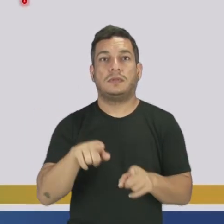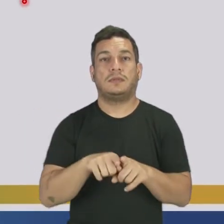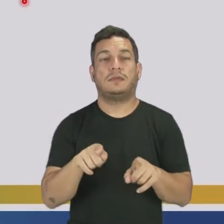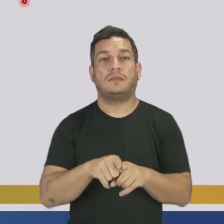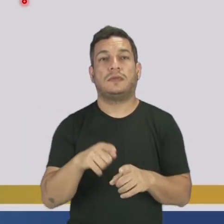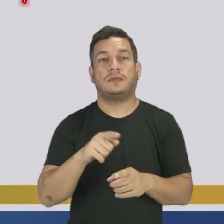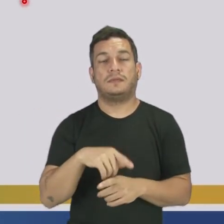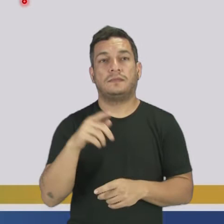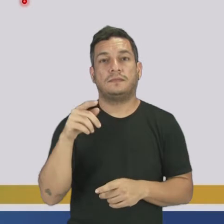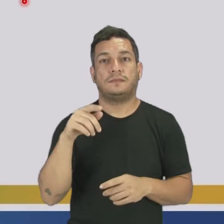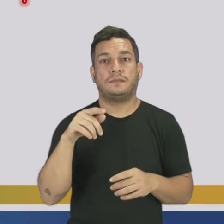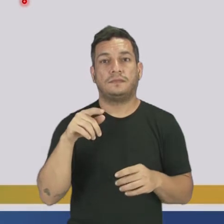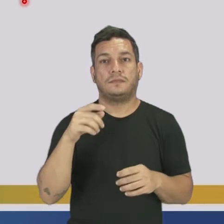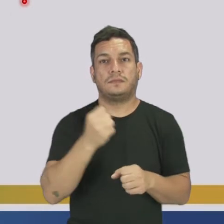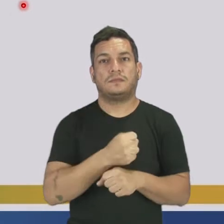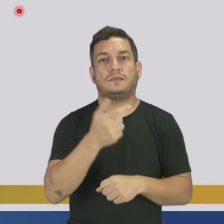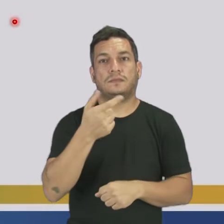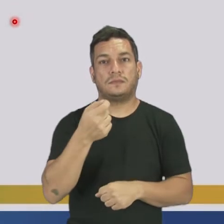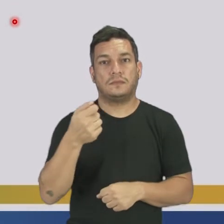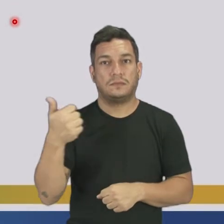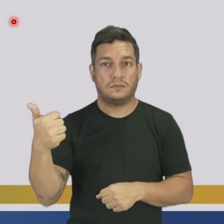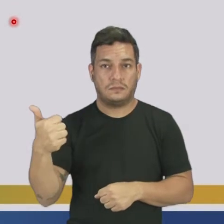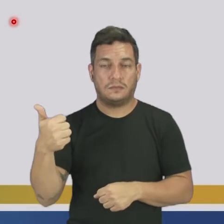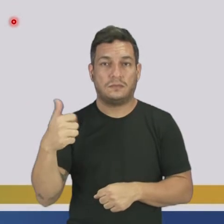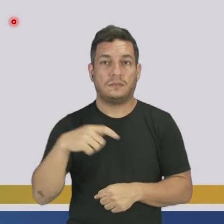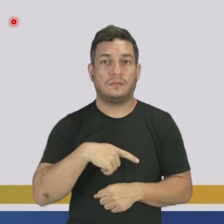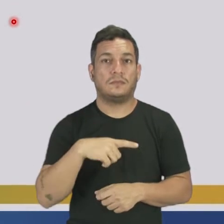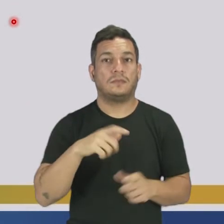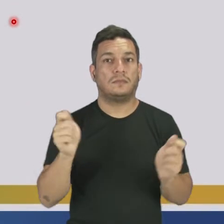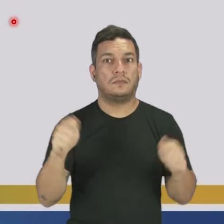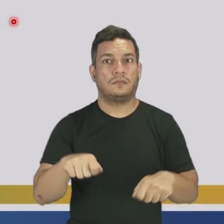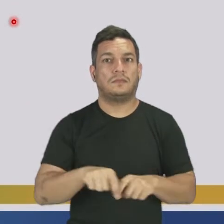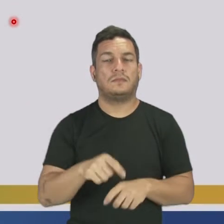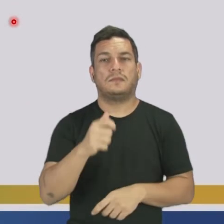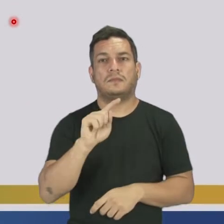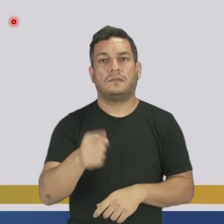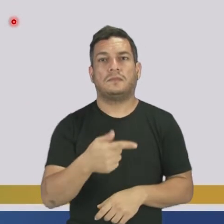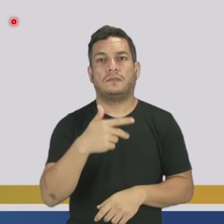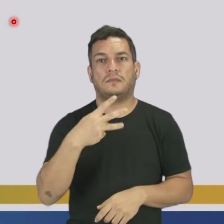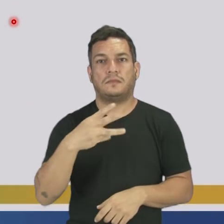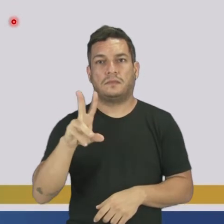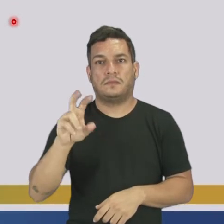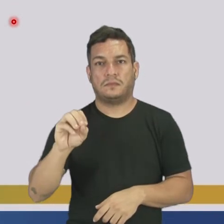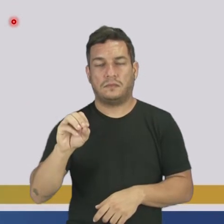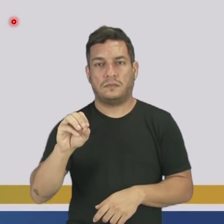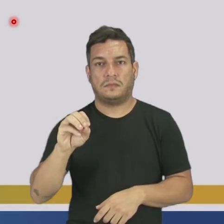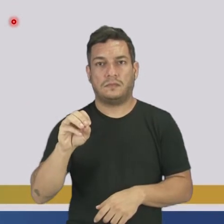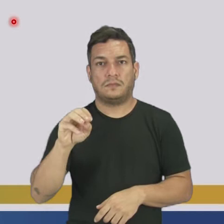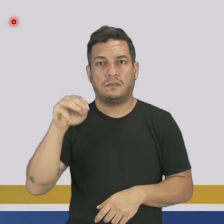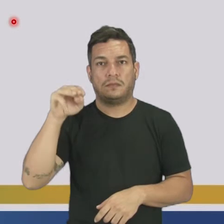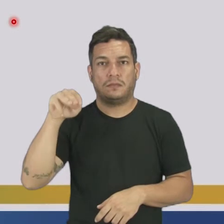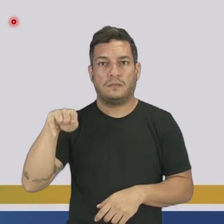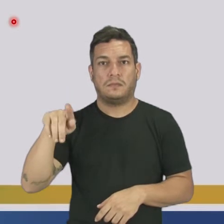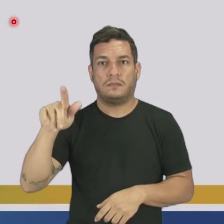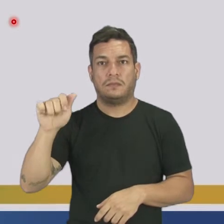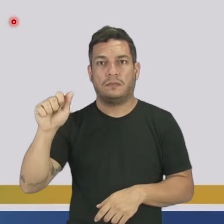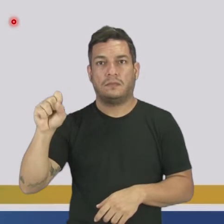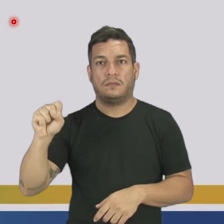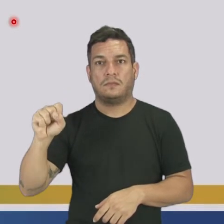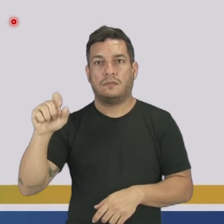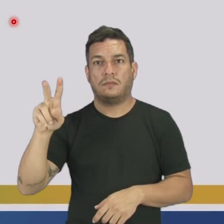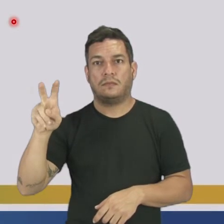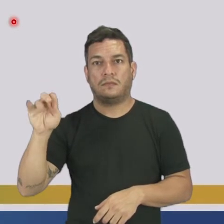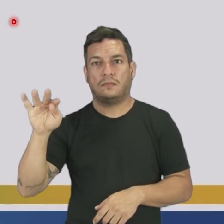entrou em operação comercial em 2001 e tem uma potência de 1.350 megawatts. A Angra 2 é